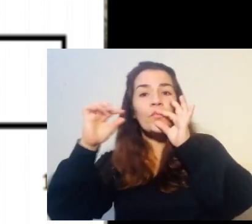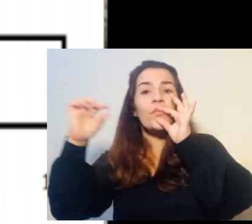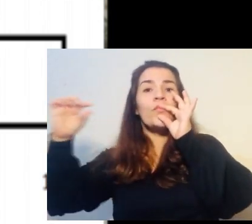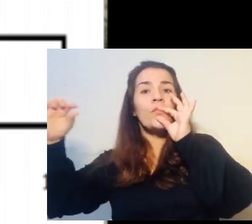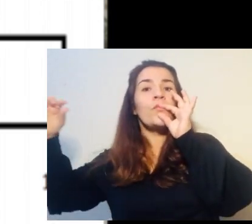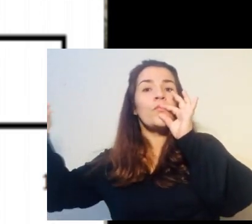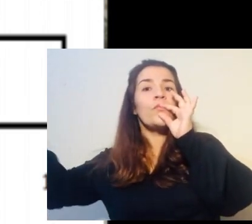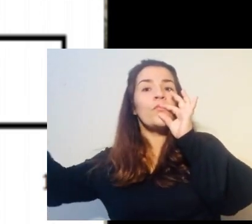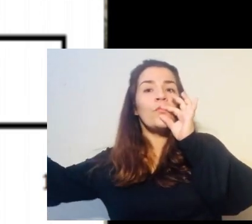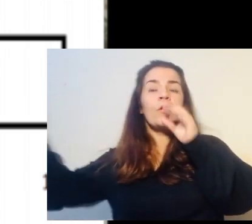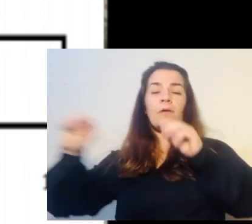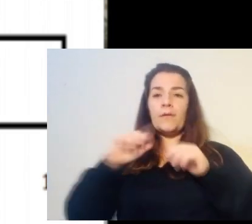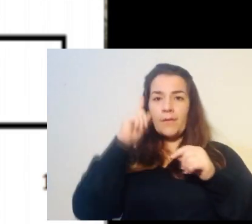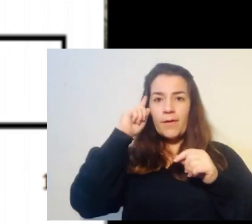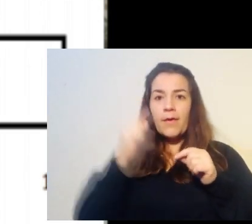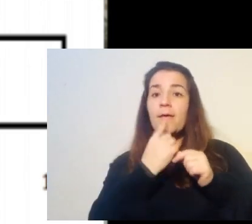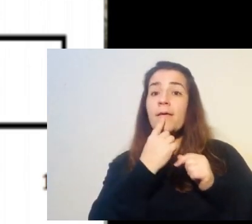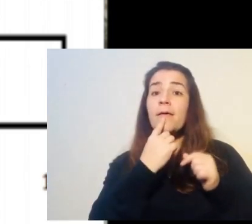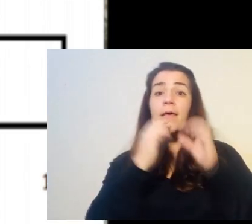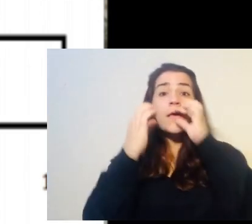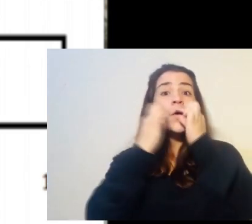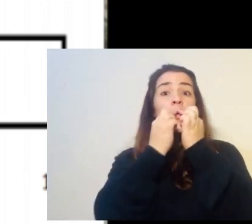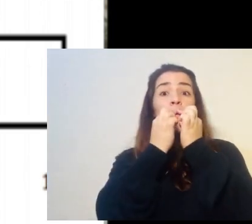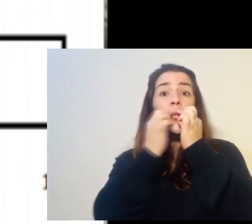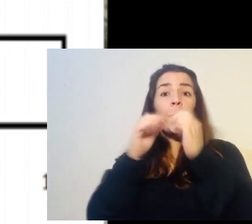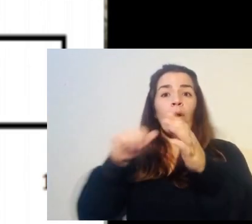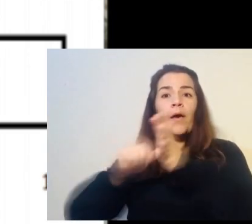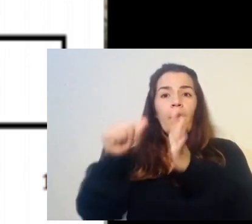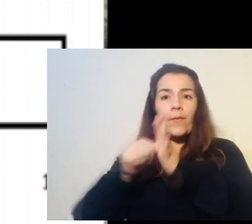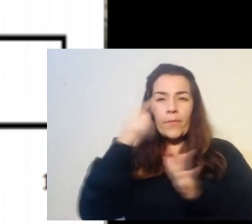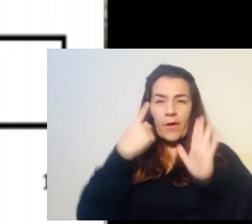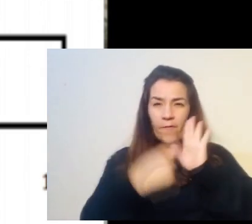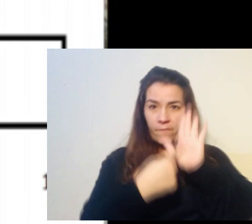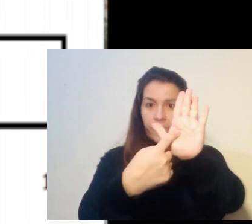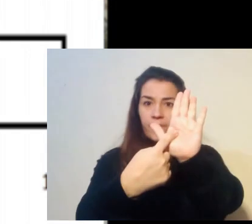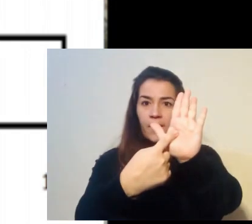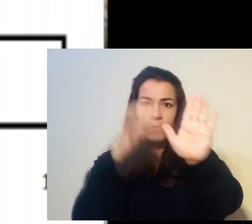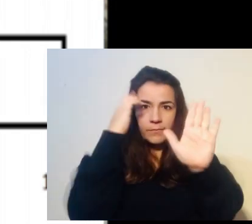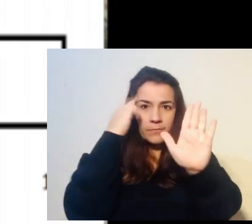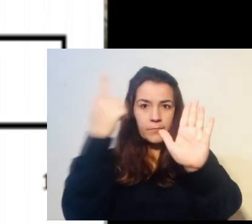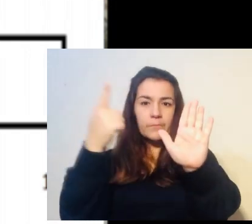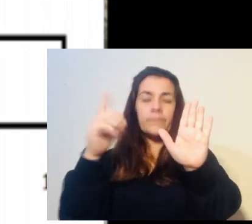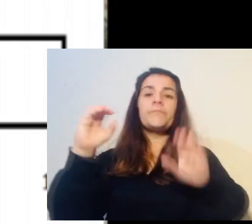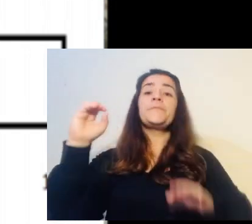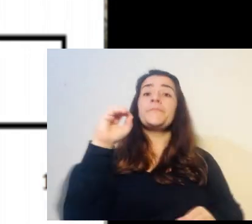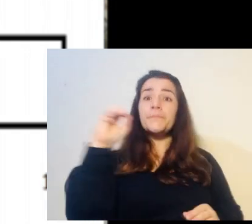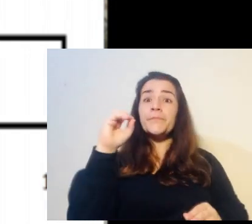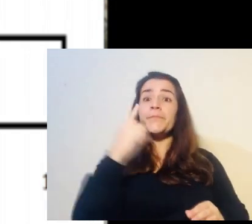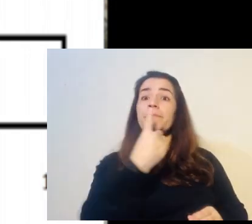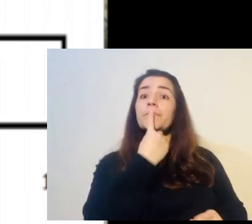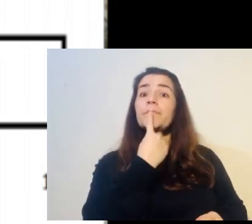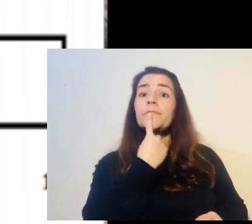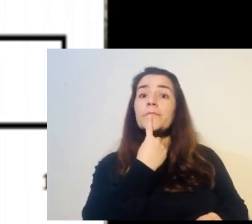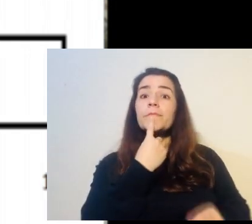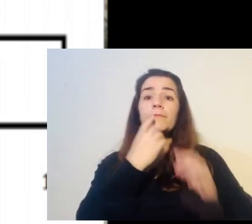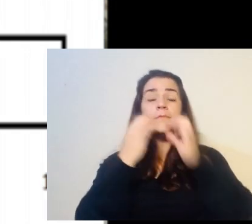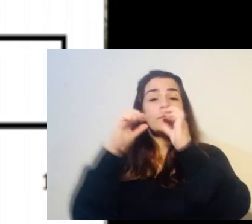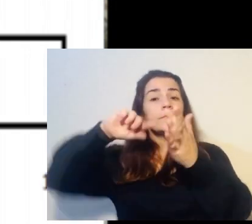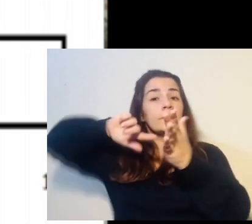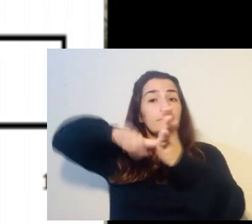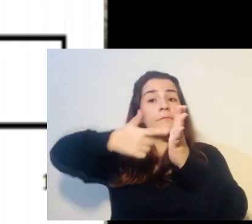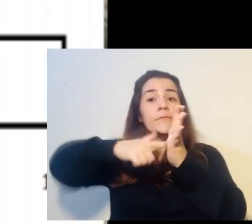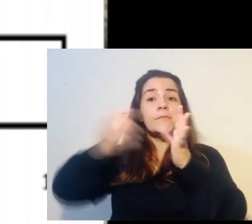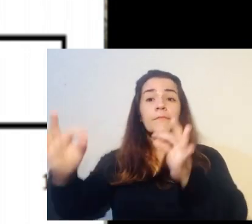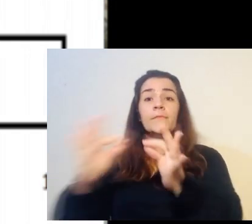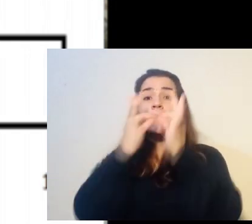50%, 53%, e aí por diante. Vocês estão vendo na imagem, né? O 0% é o furo